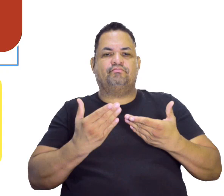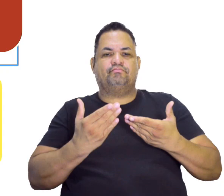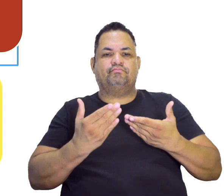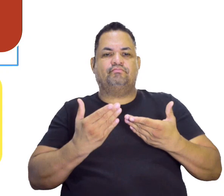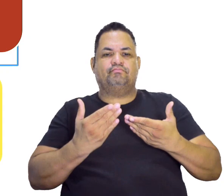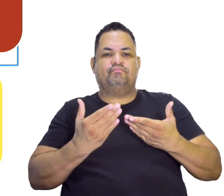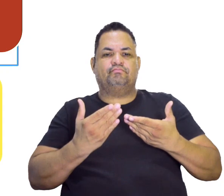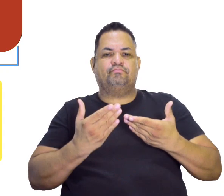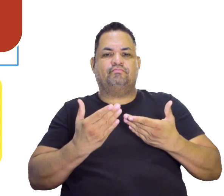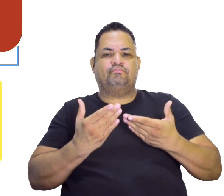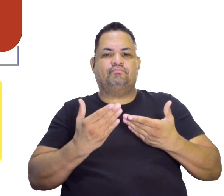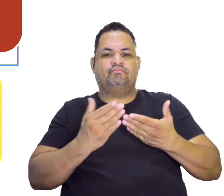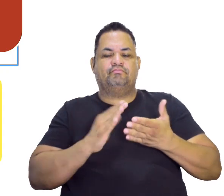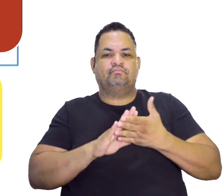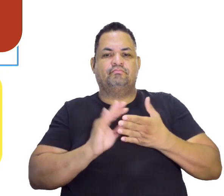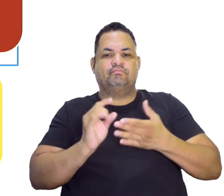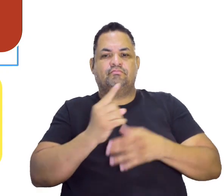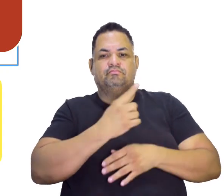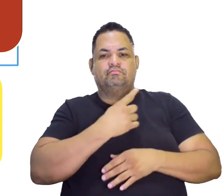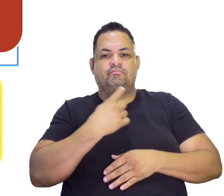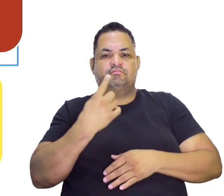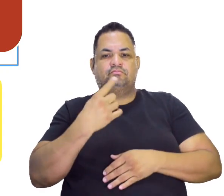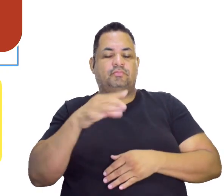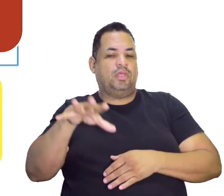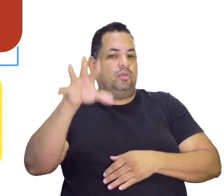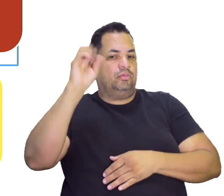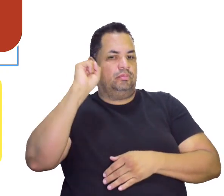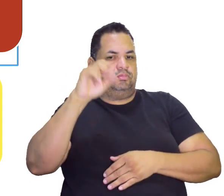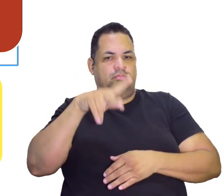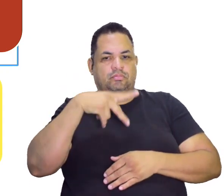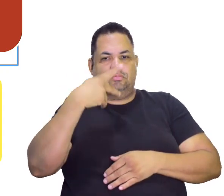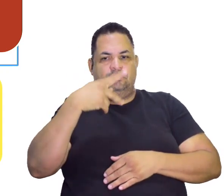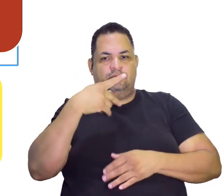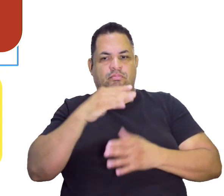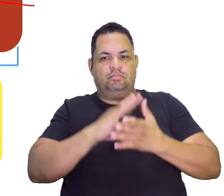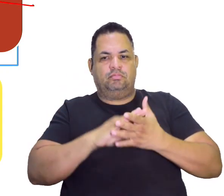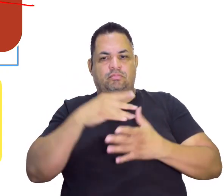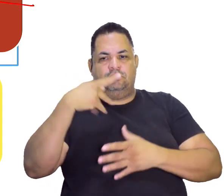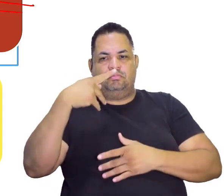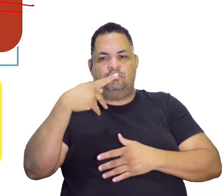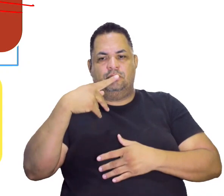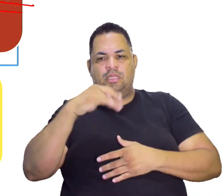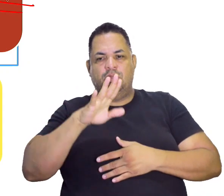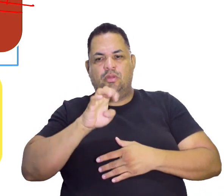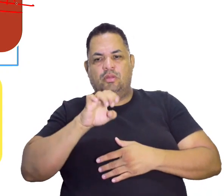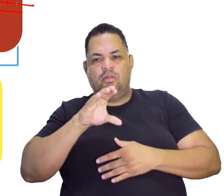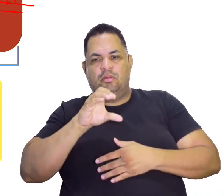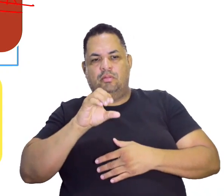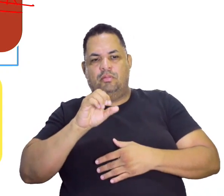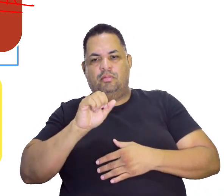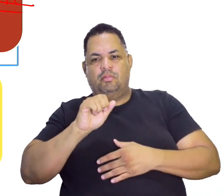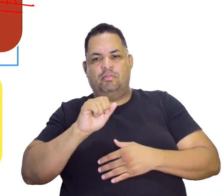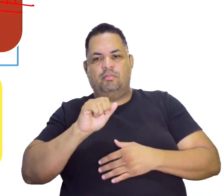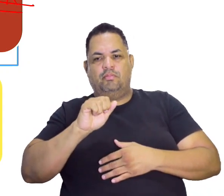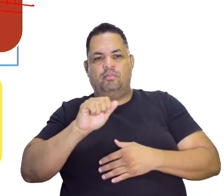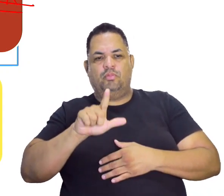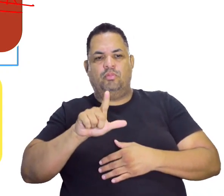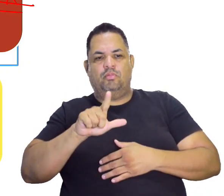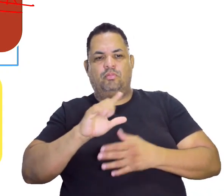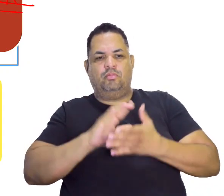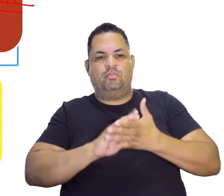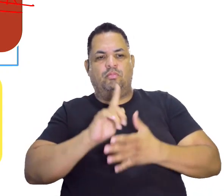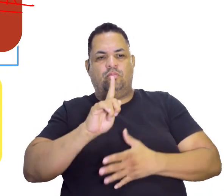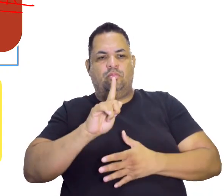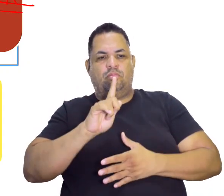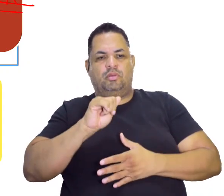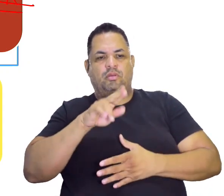é o que a gente mais ouve falar, né? E o Paul, né, vamos tirar isso daqui, o